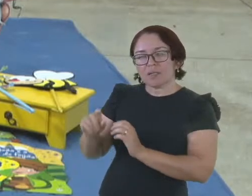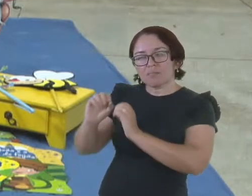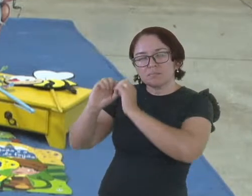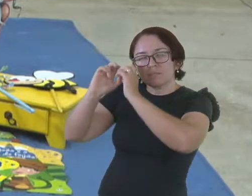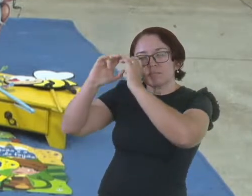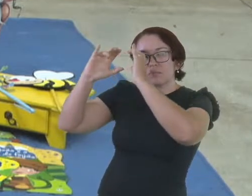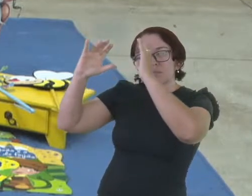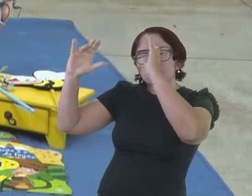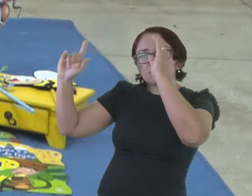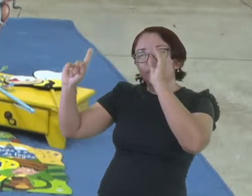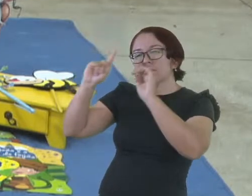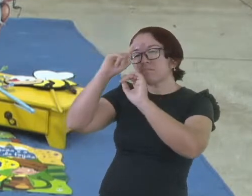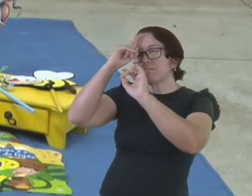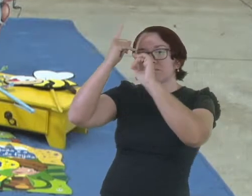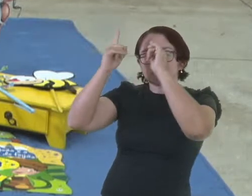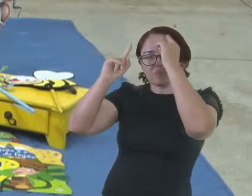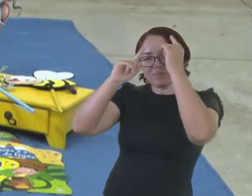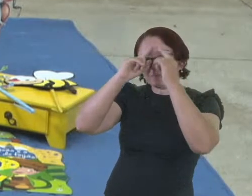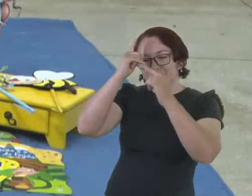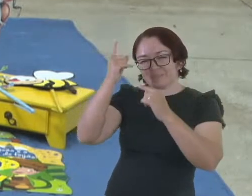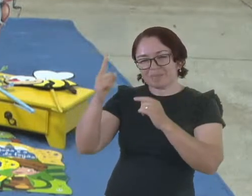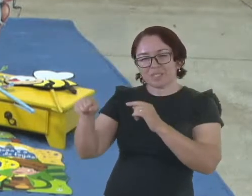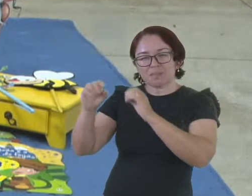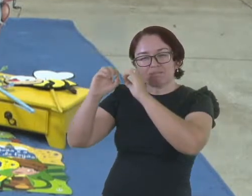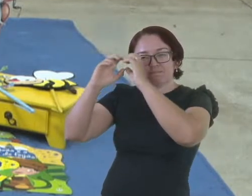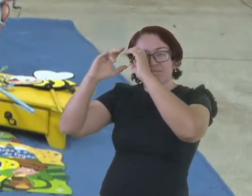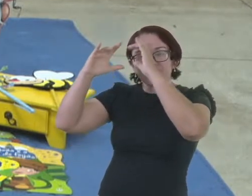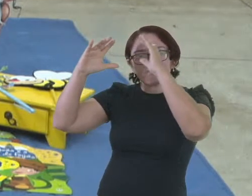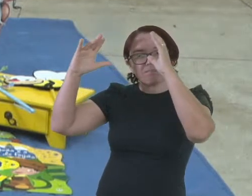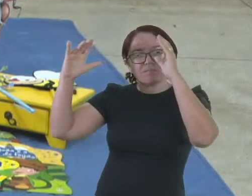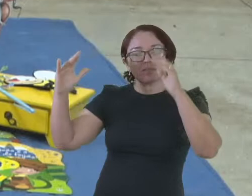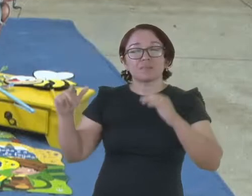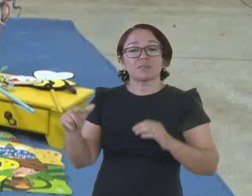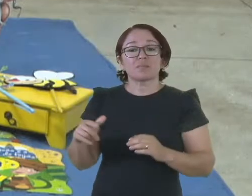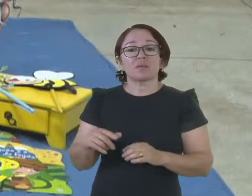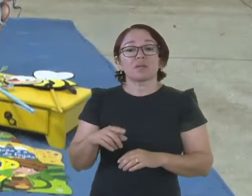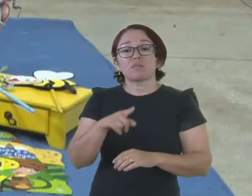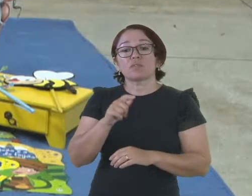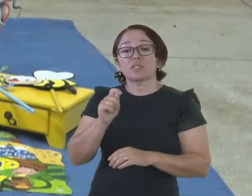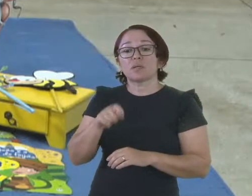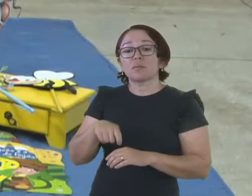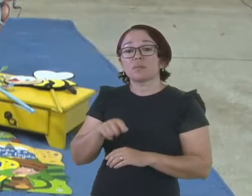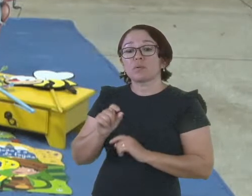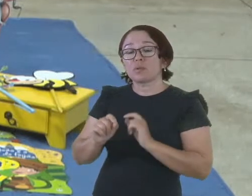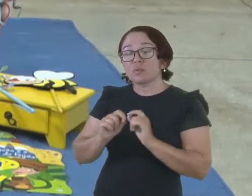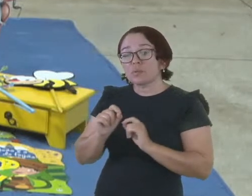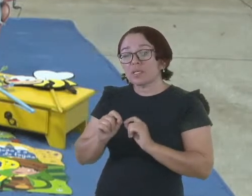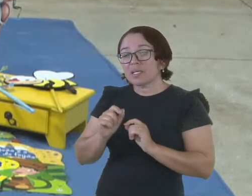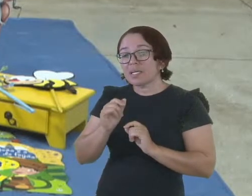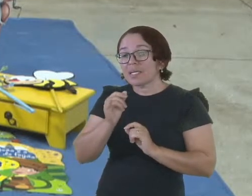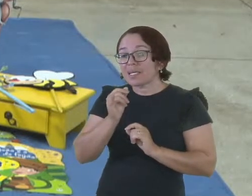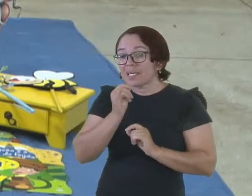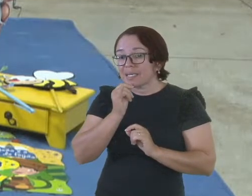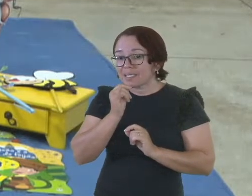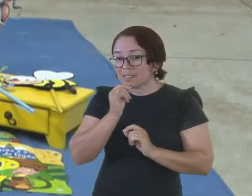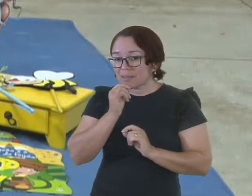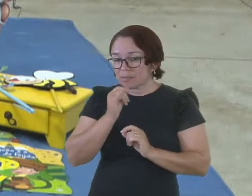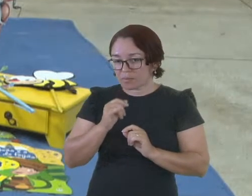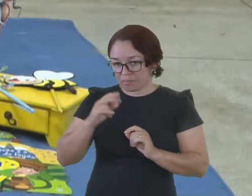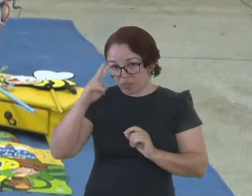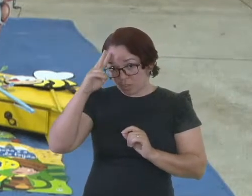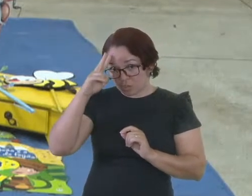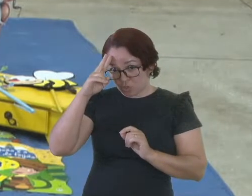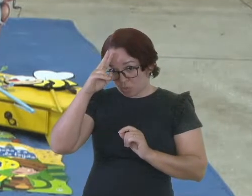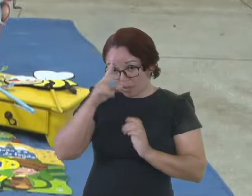da criança e também a sua imaginação. Que tal a criança refazer o final da história? Isso mesmo, a